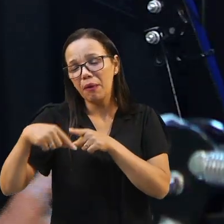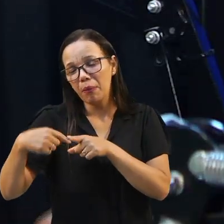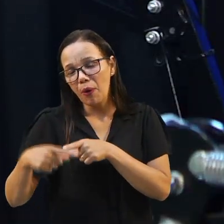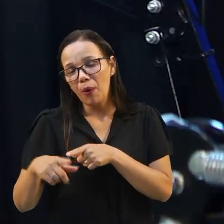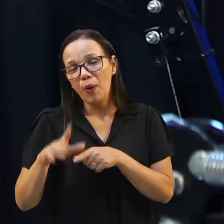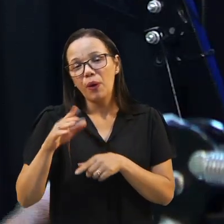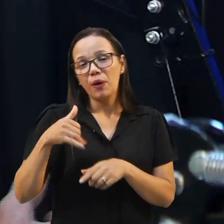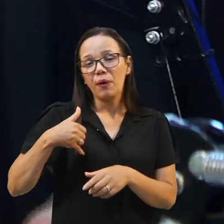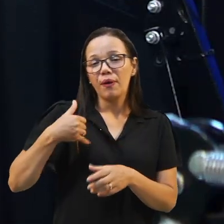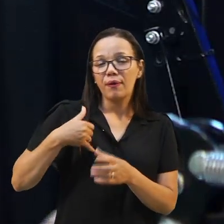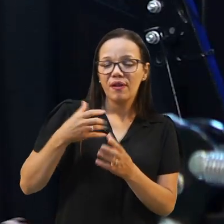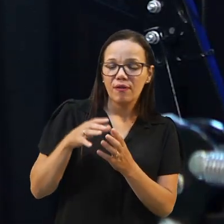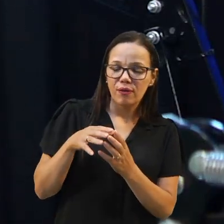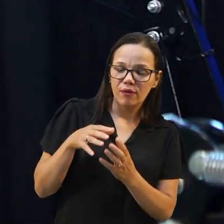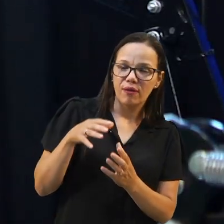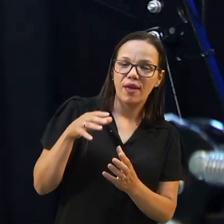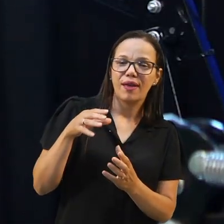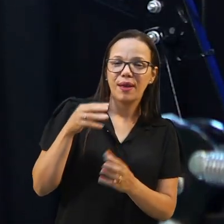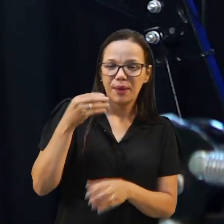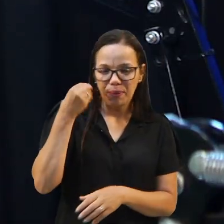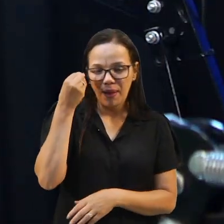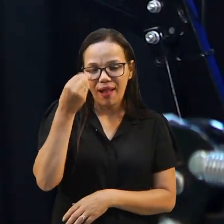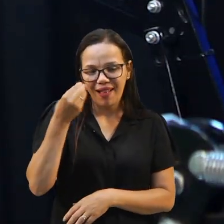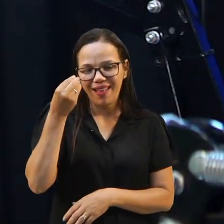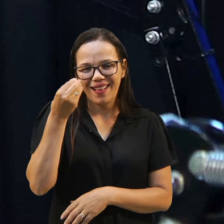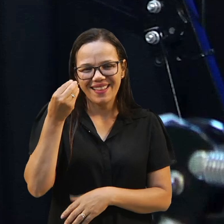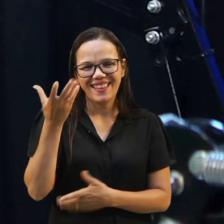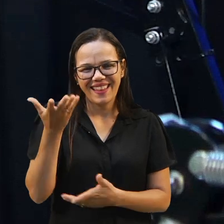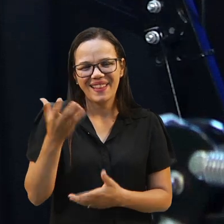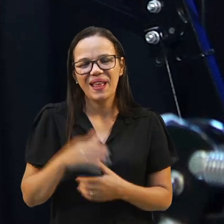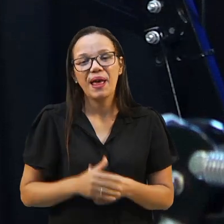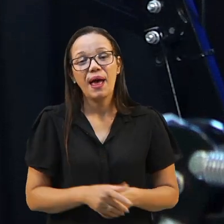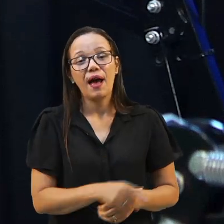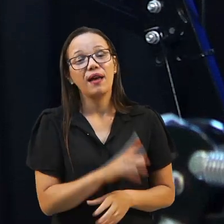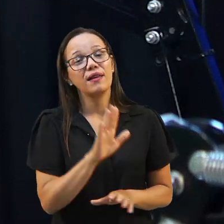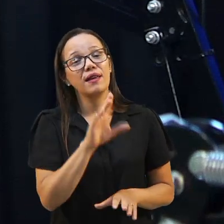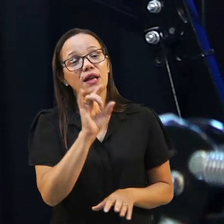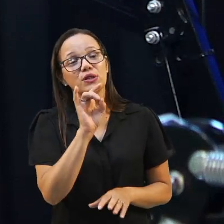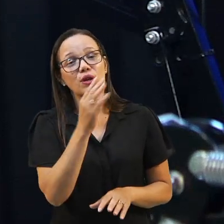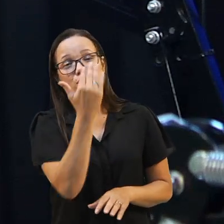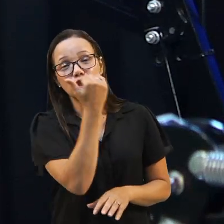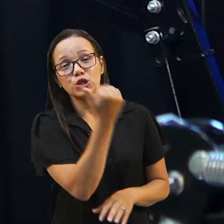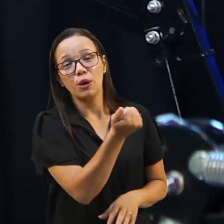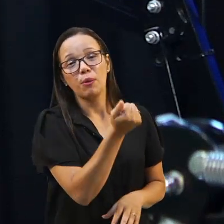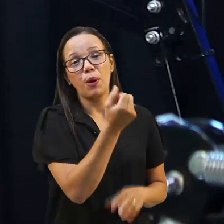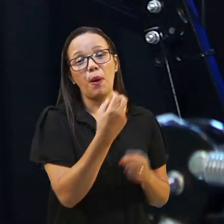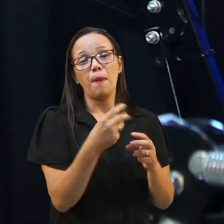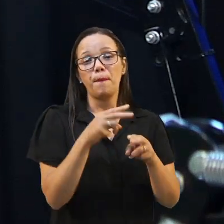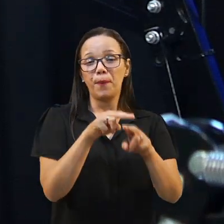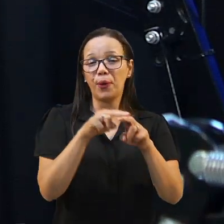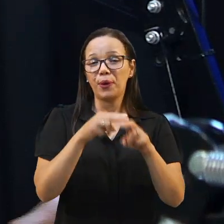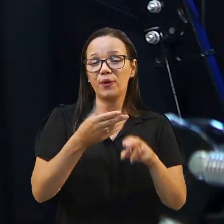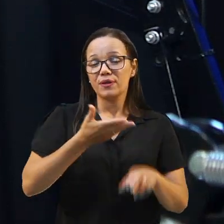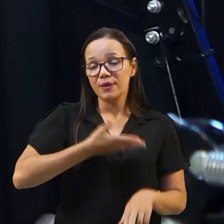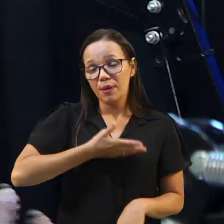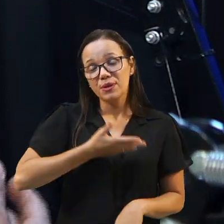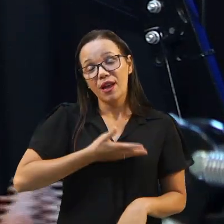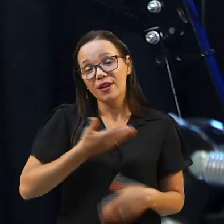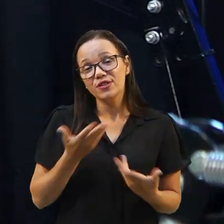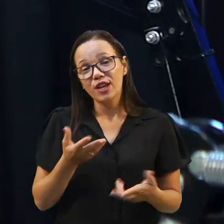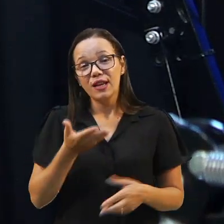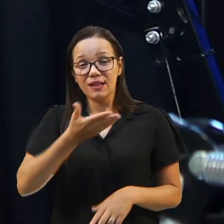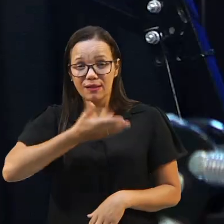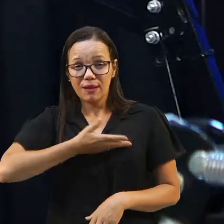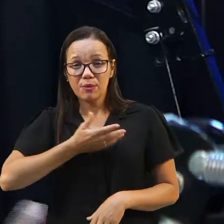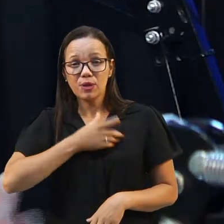ficando mais experiente, né? Aí é pela amizade, né? E na amizade a